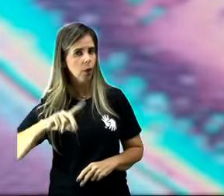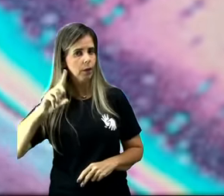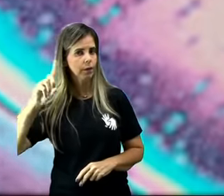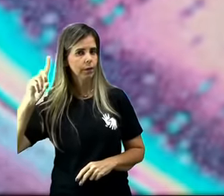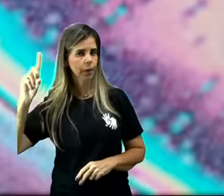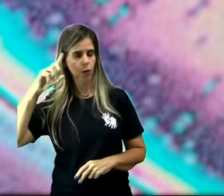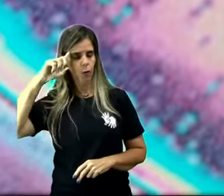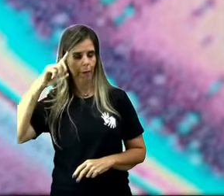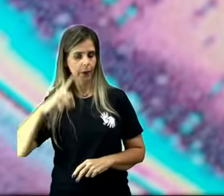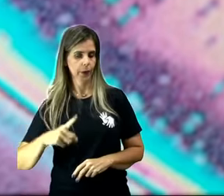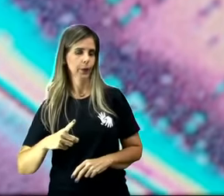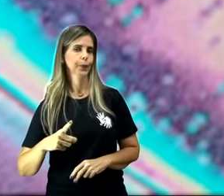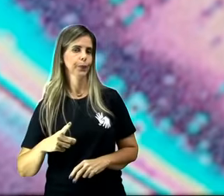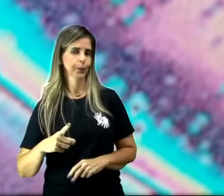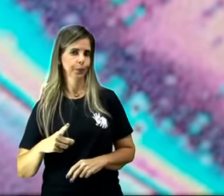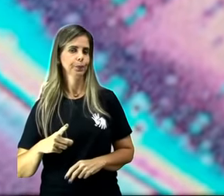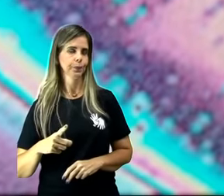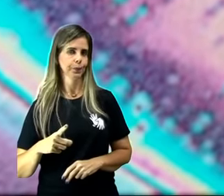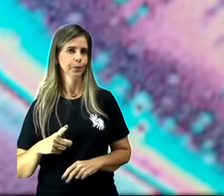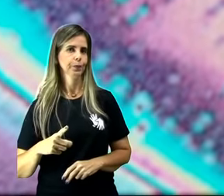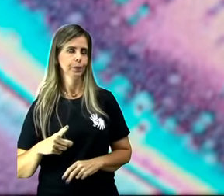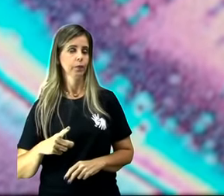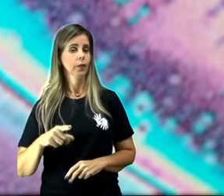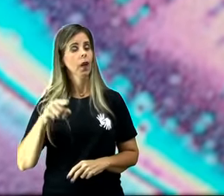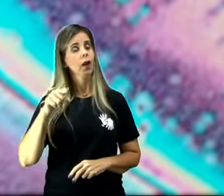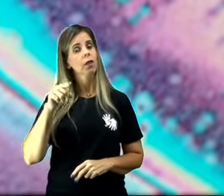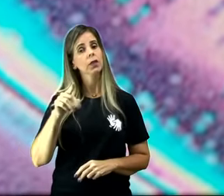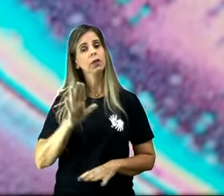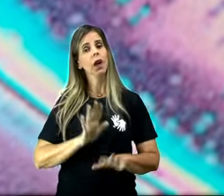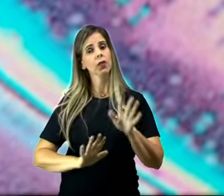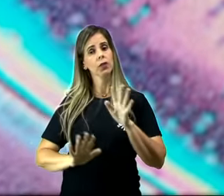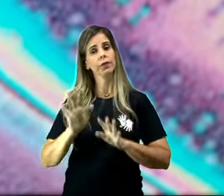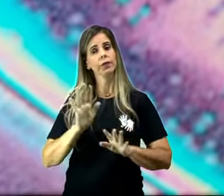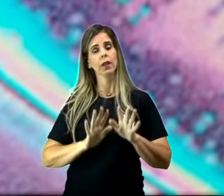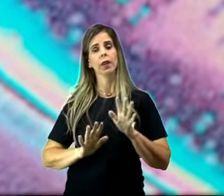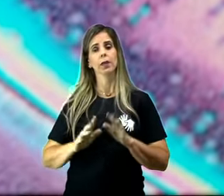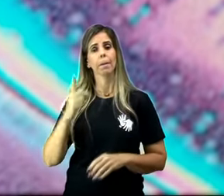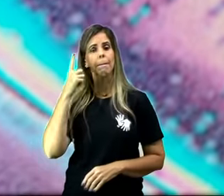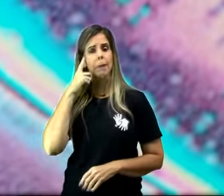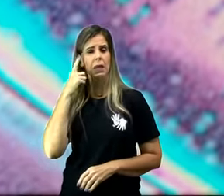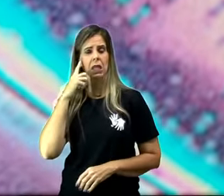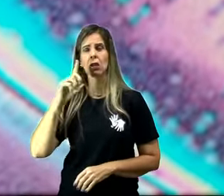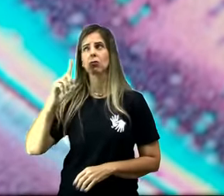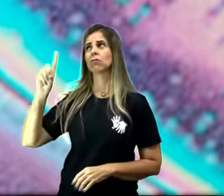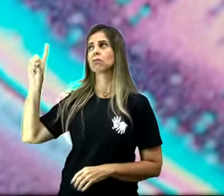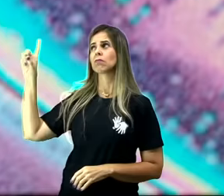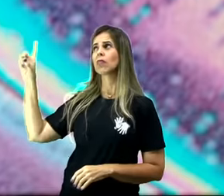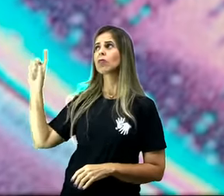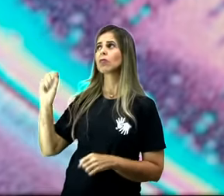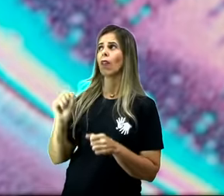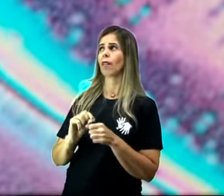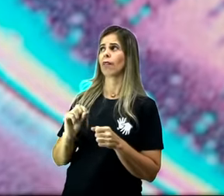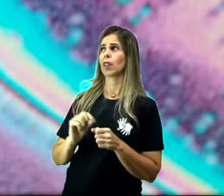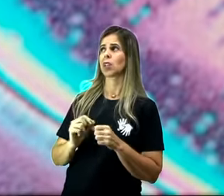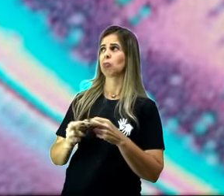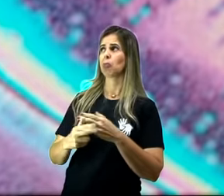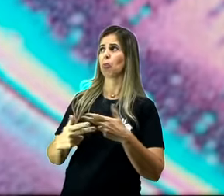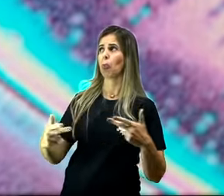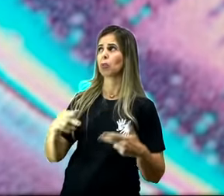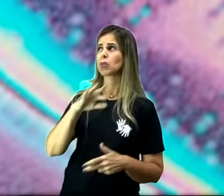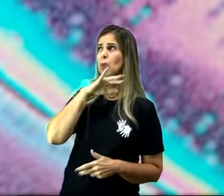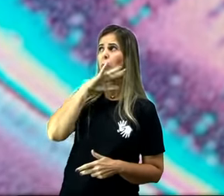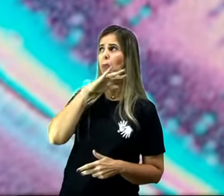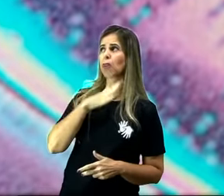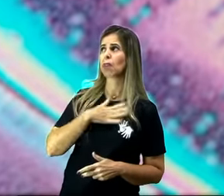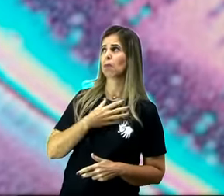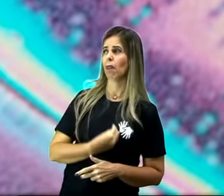tanto de tempestade que você está aceitando com medo de ser Deus querendo te ensinar alguma coisa. E Deus está dizendo, tu vai voltar para casa e vai repreender esses espíritos que estão lá na